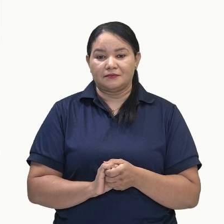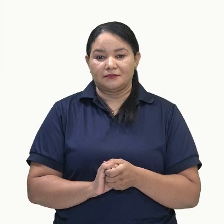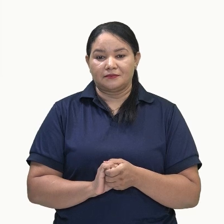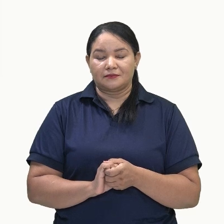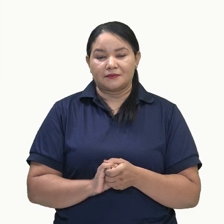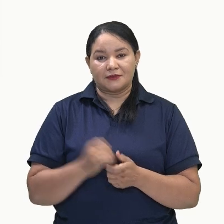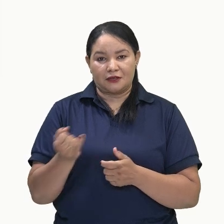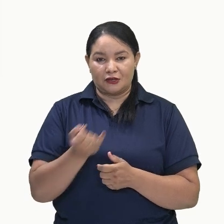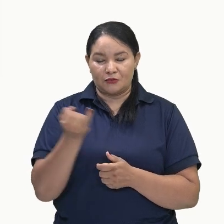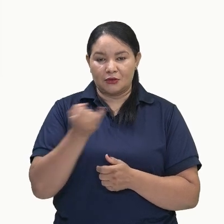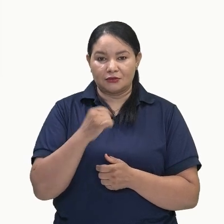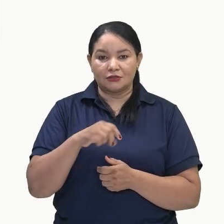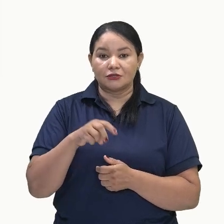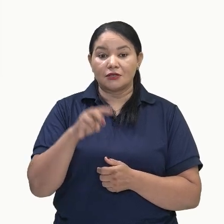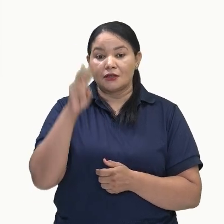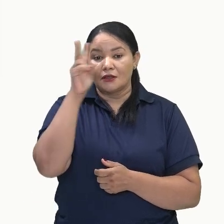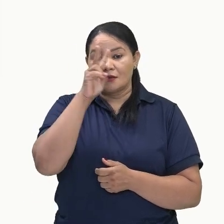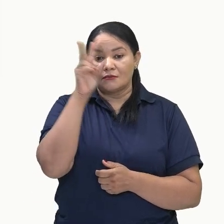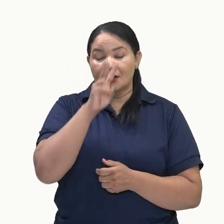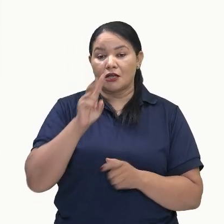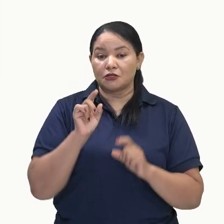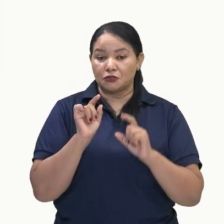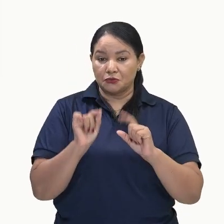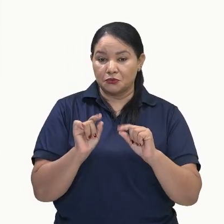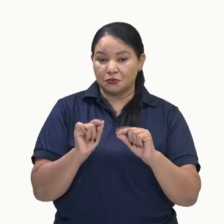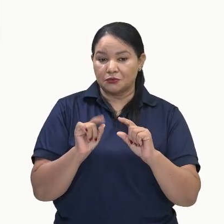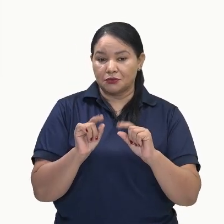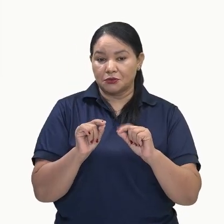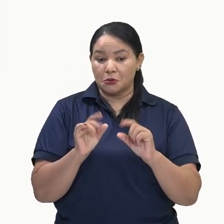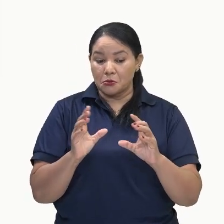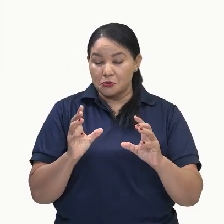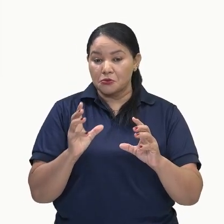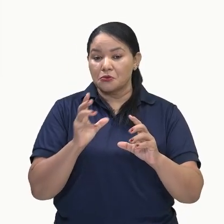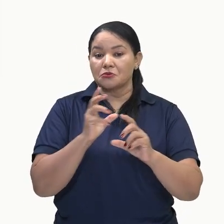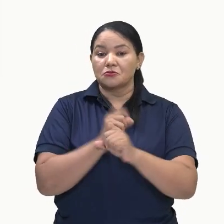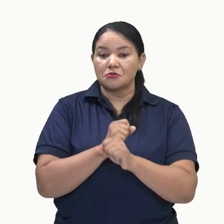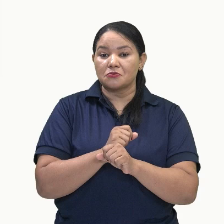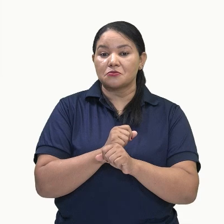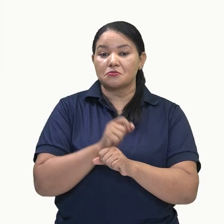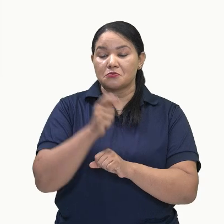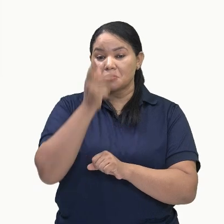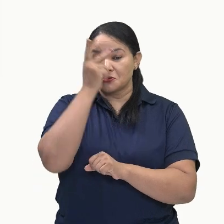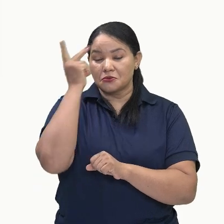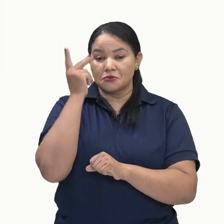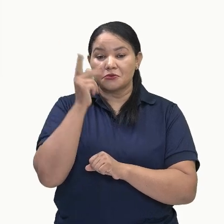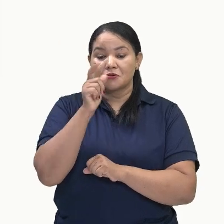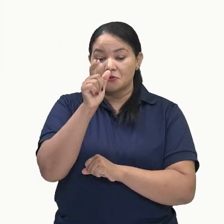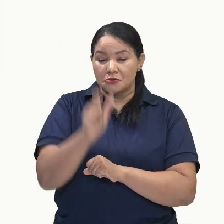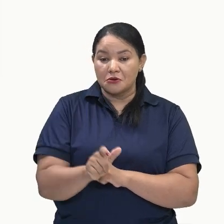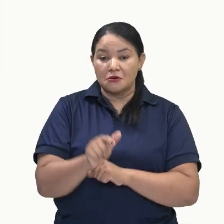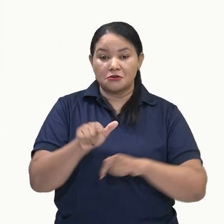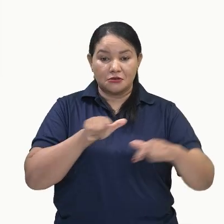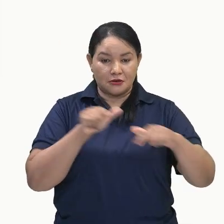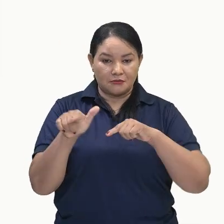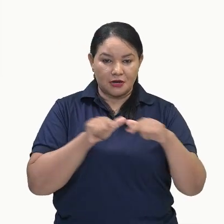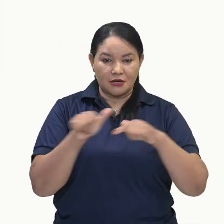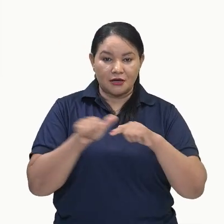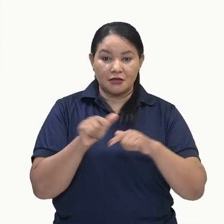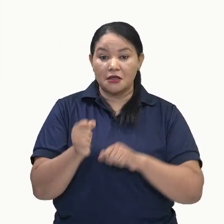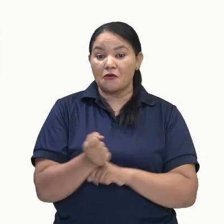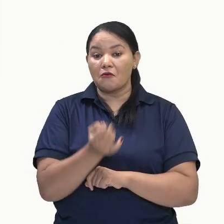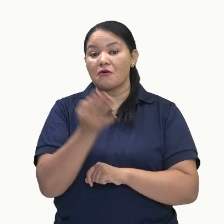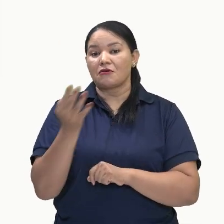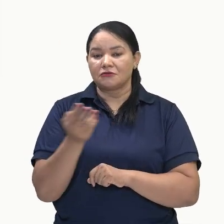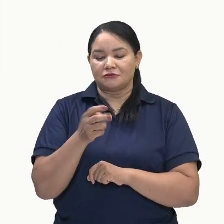importante relembrar que o total de funcionário, né, o total de pessoas que estão trabalhando